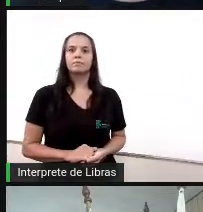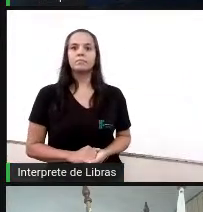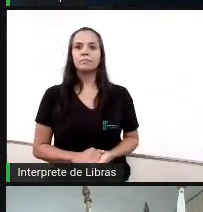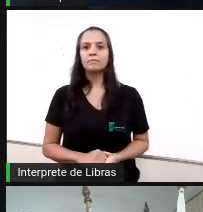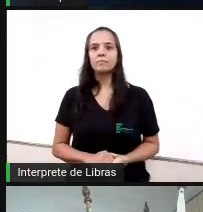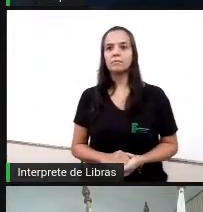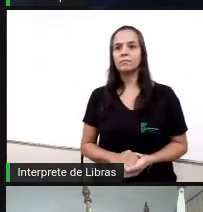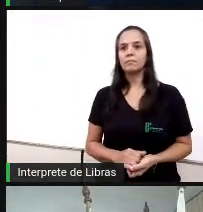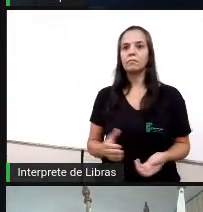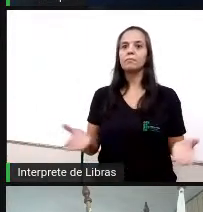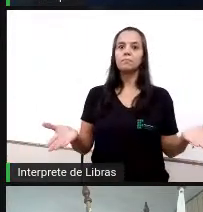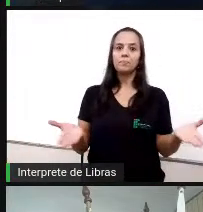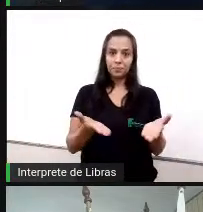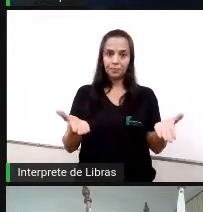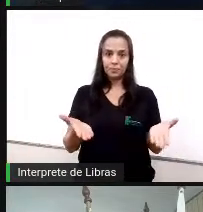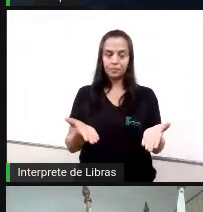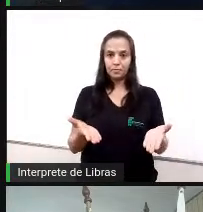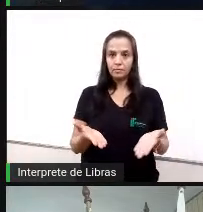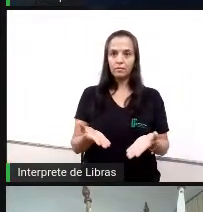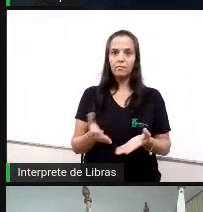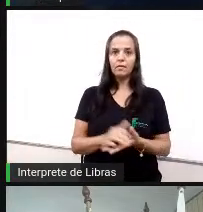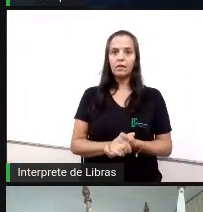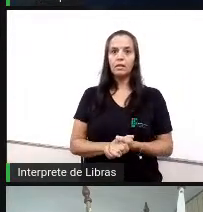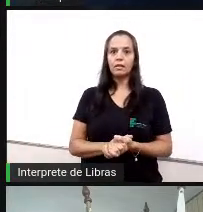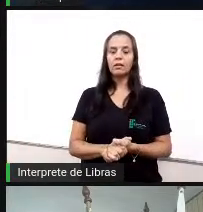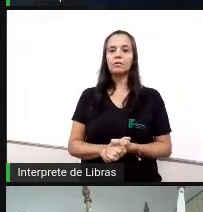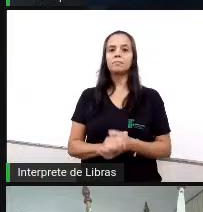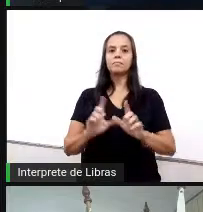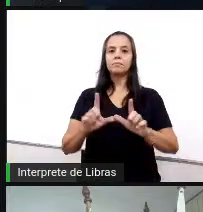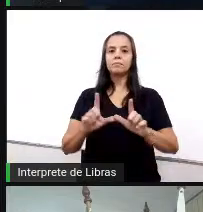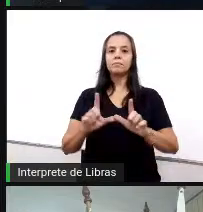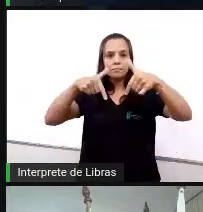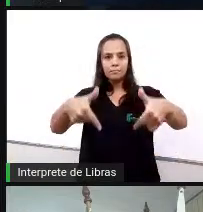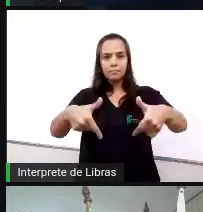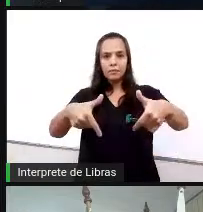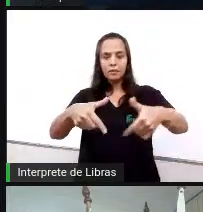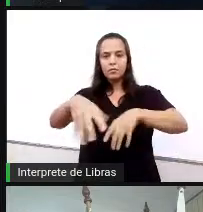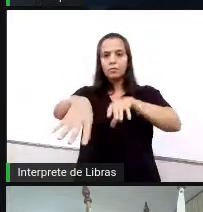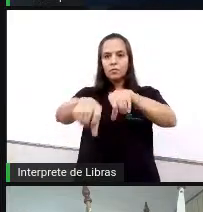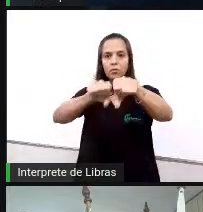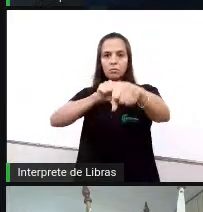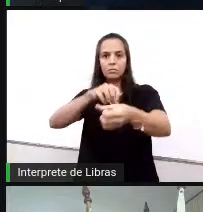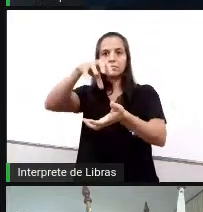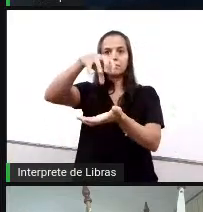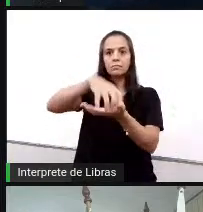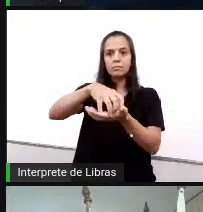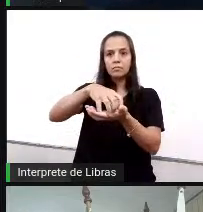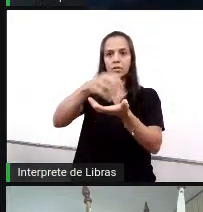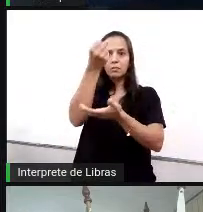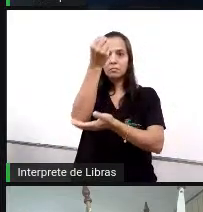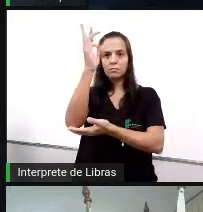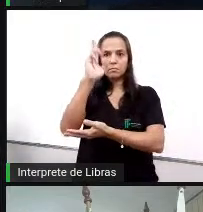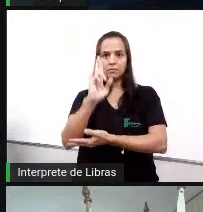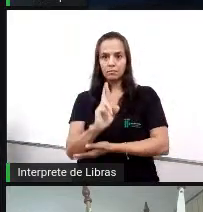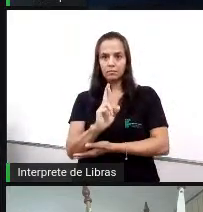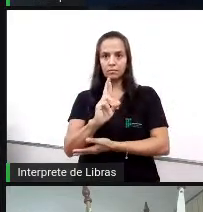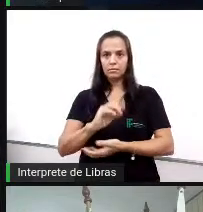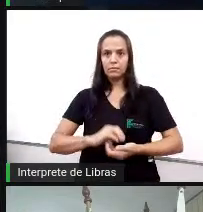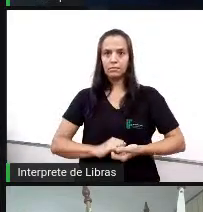Passaremos agora para a diplomação dos formandos do Polo de Santa Rosa.